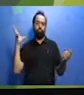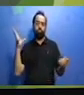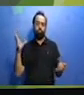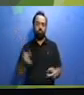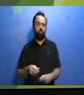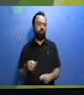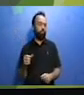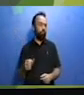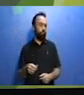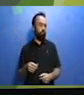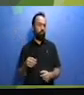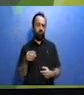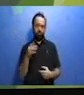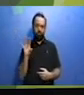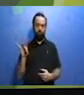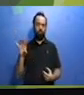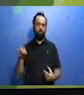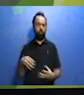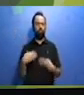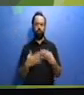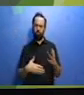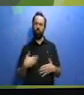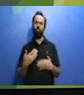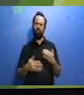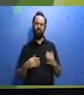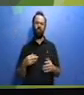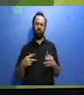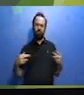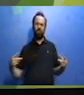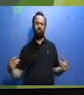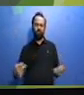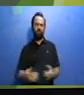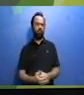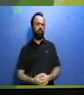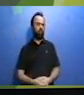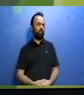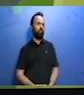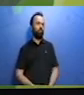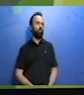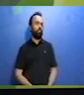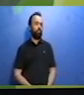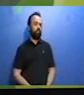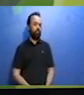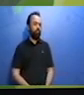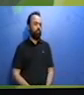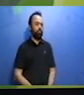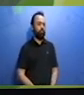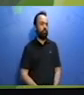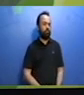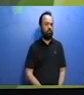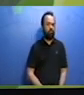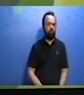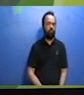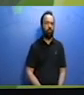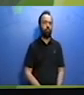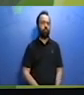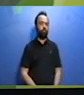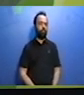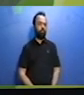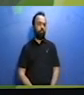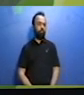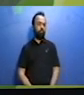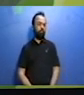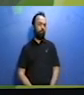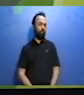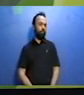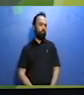explosivos, tintas, colas e muitas outras substâncias que não foram citadas aqui, por exemplo, os combustíveis, né, como